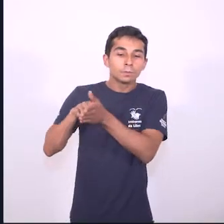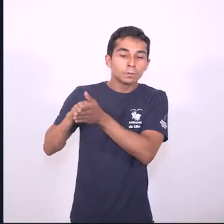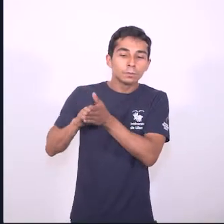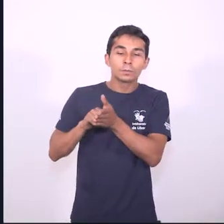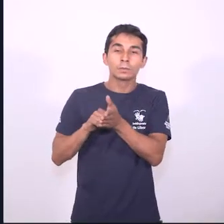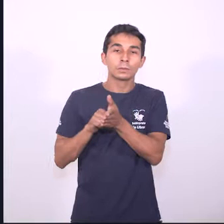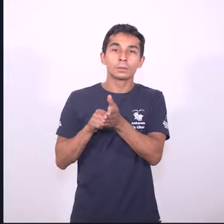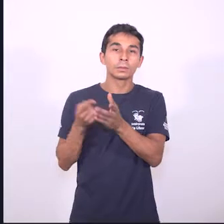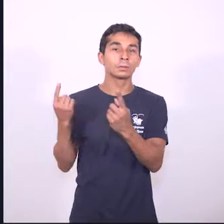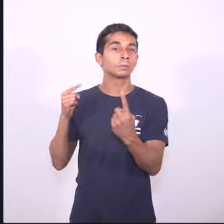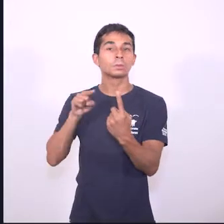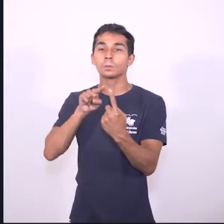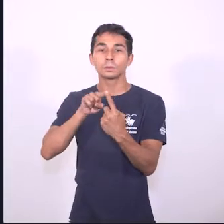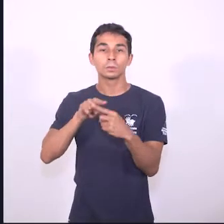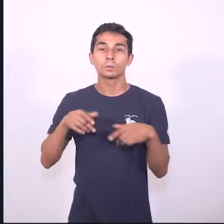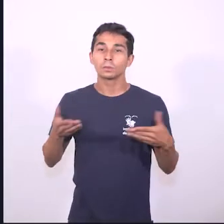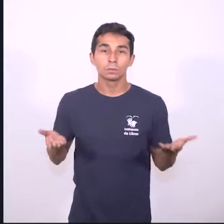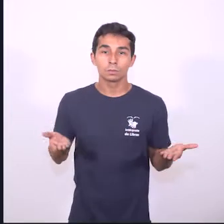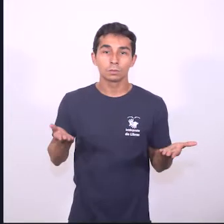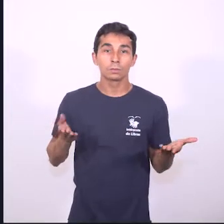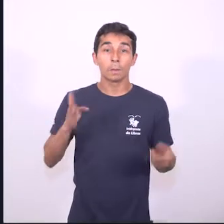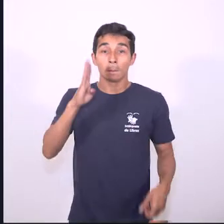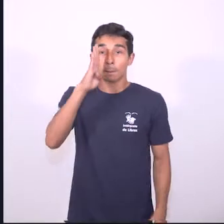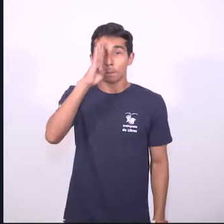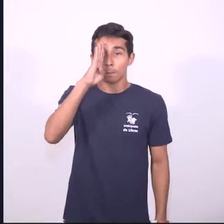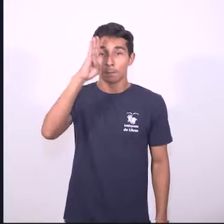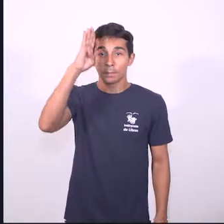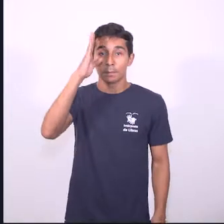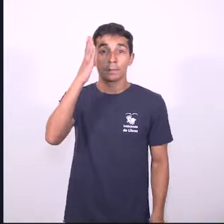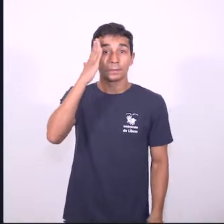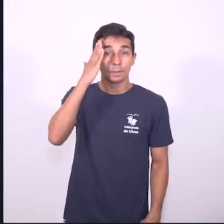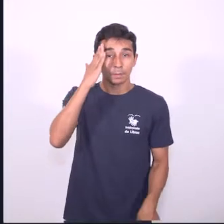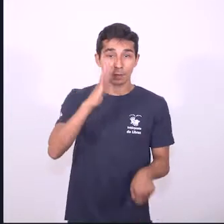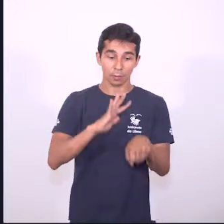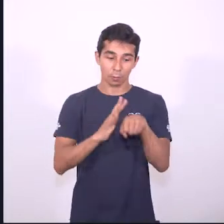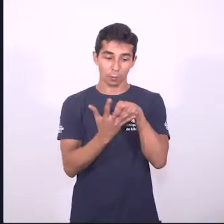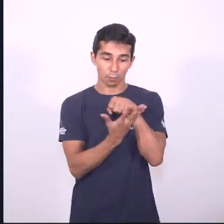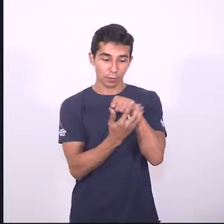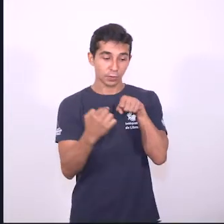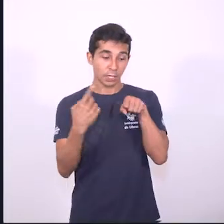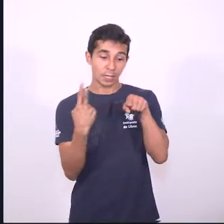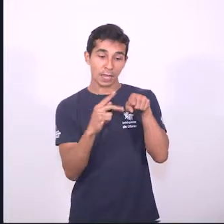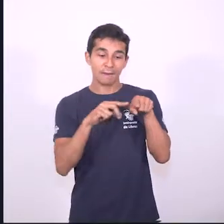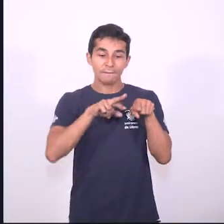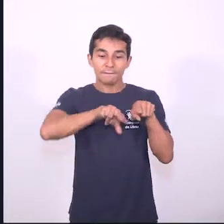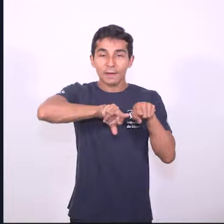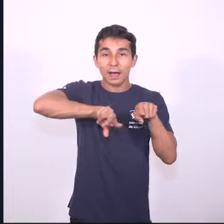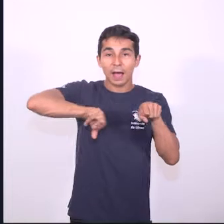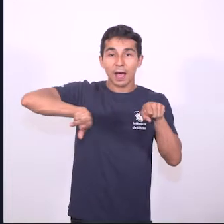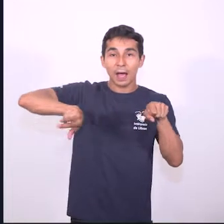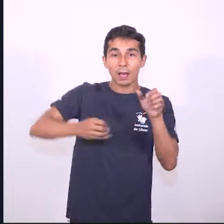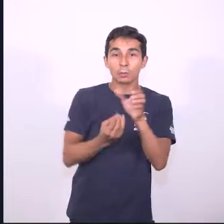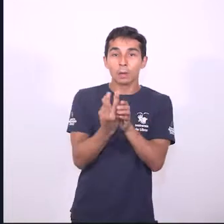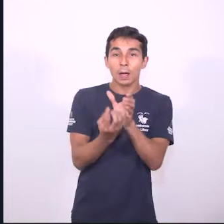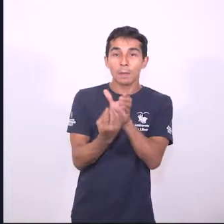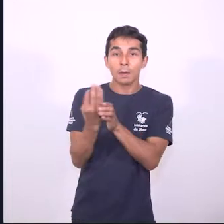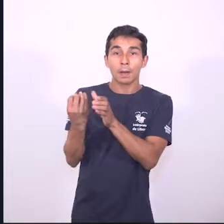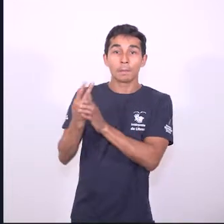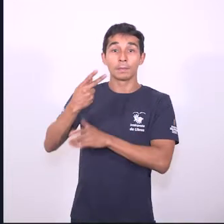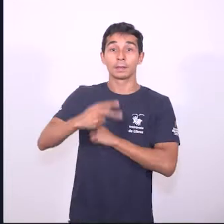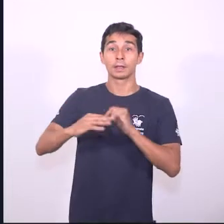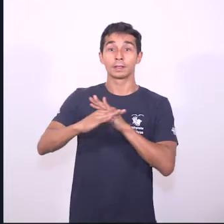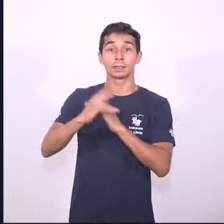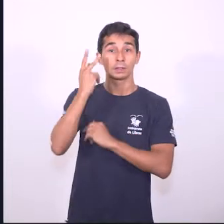dele era estudar a ocorrência de variantes de preocupação no município de São Paulo.